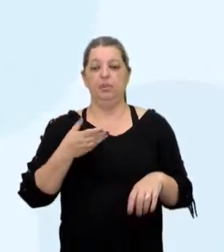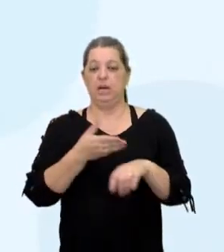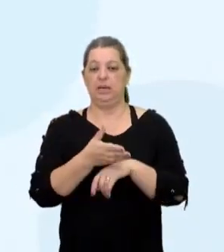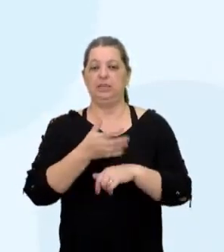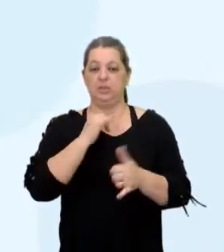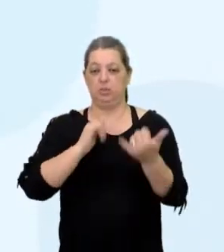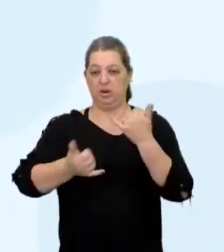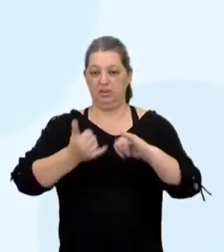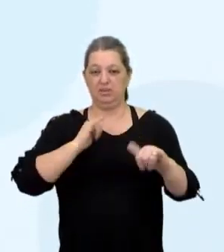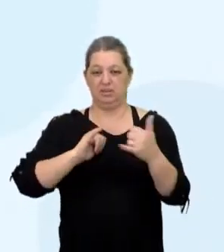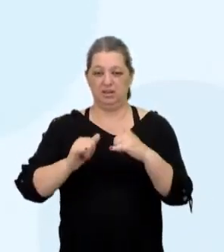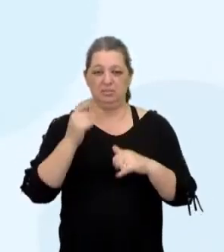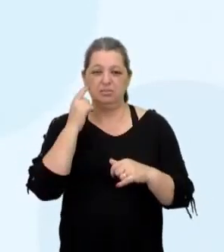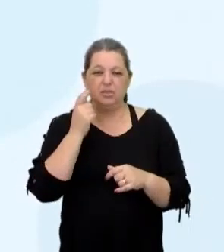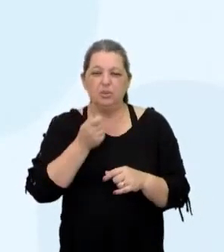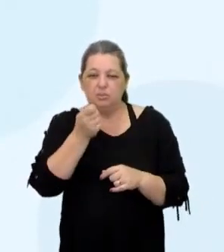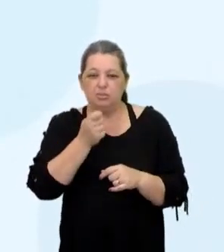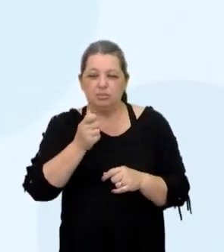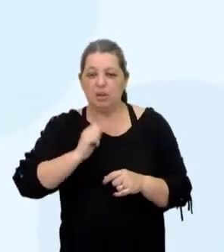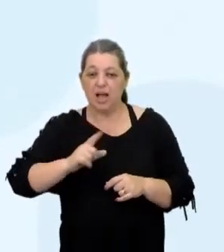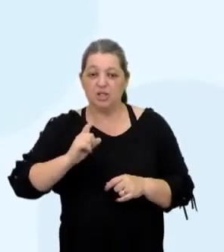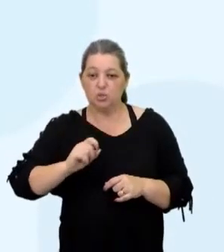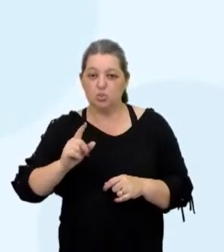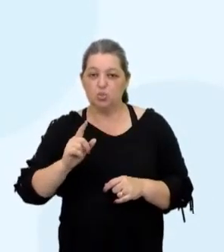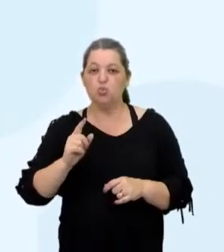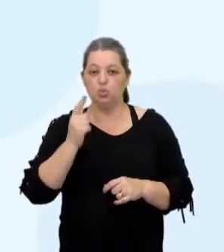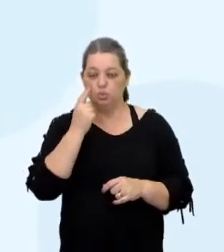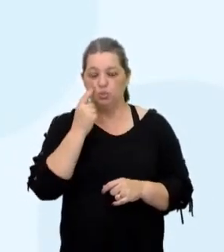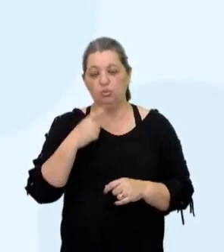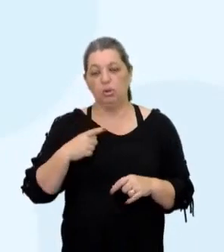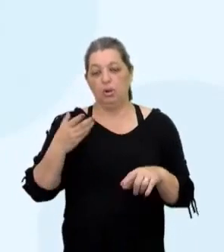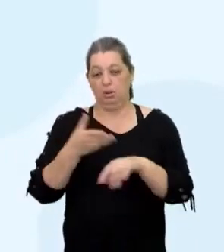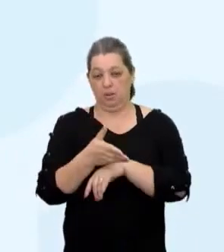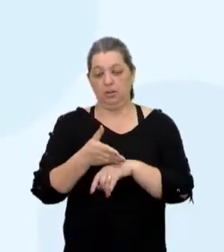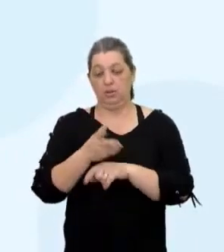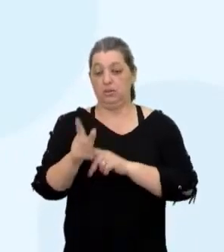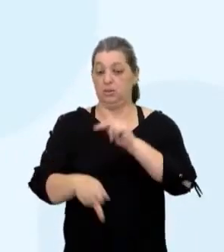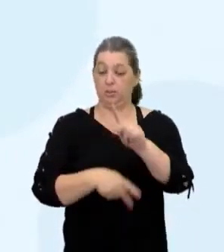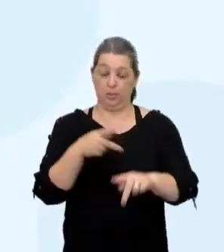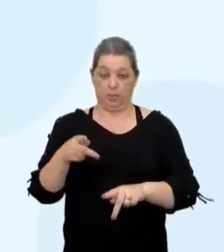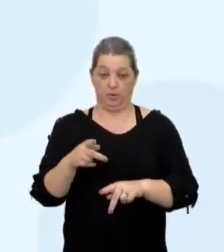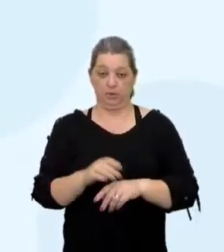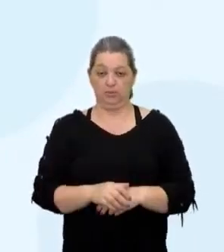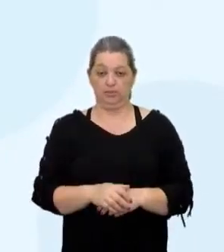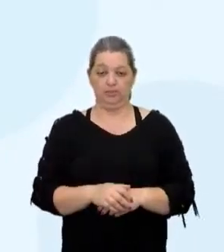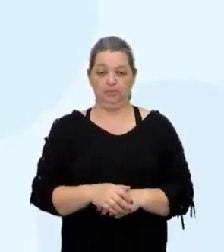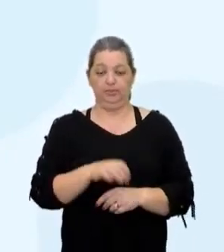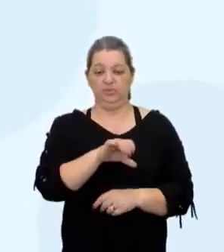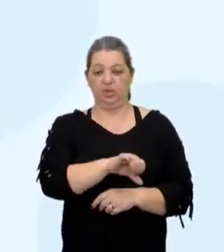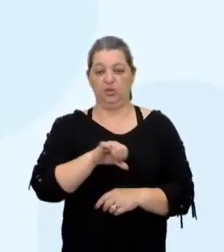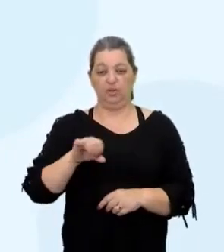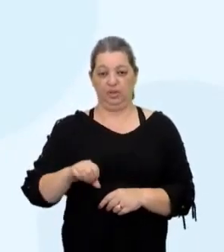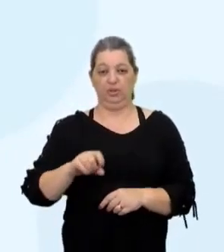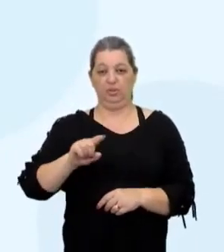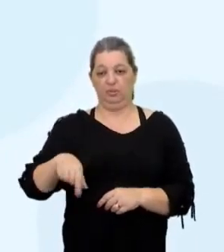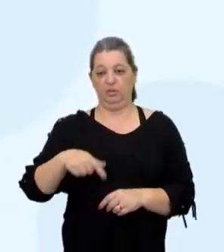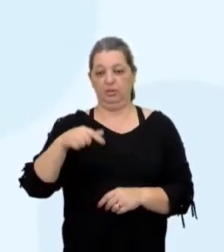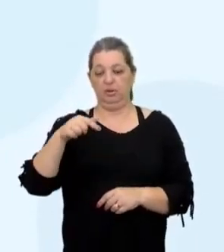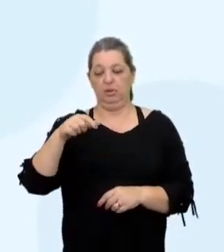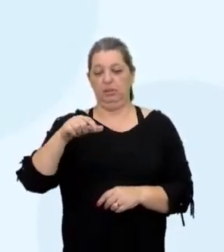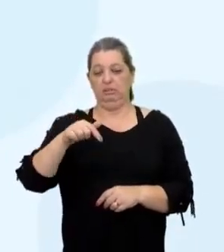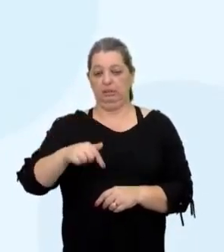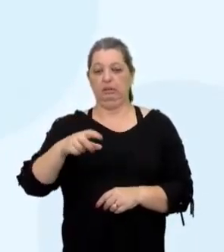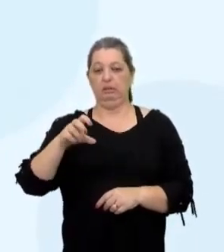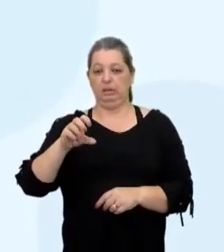que está lá com a tomadinha em azul, né? É o acesso da população. Então o Brasil, 99,79% tem